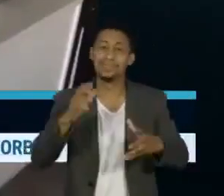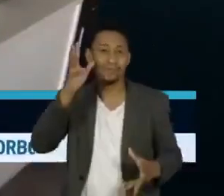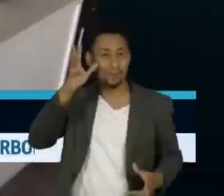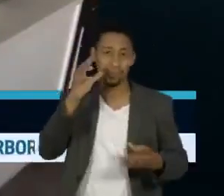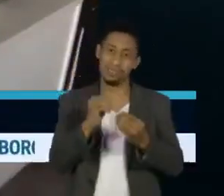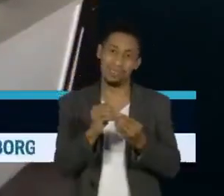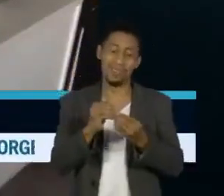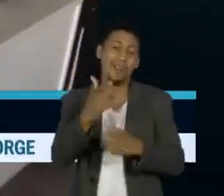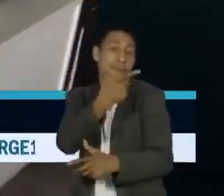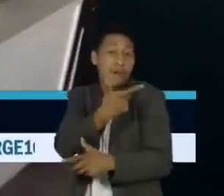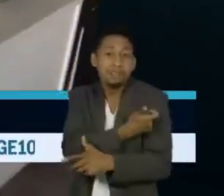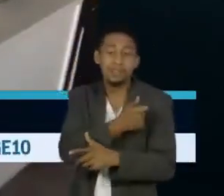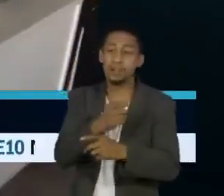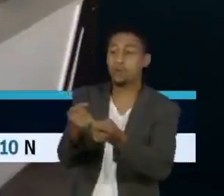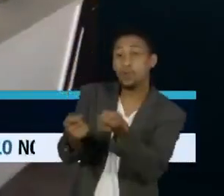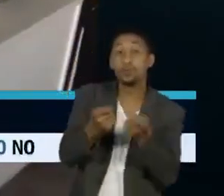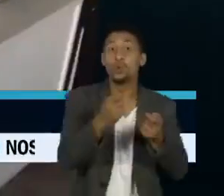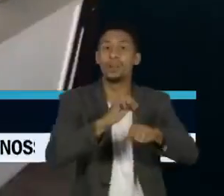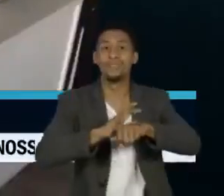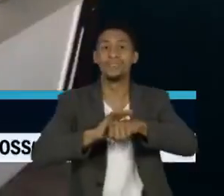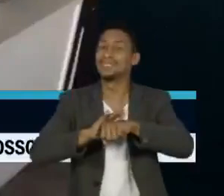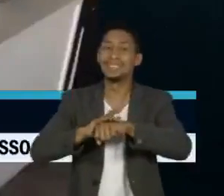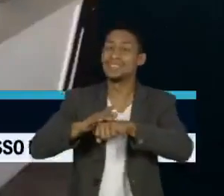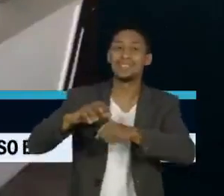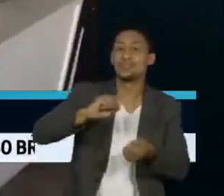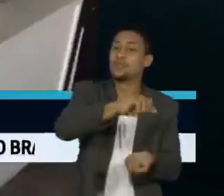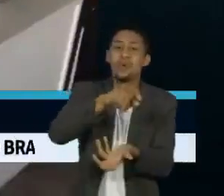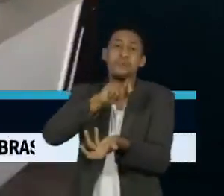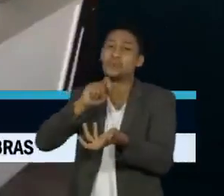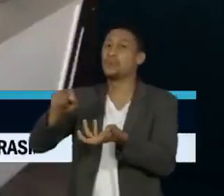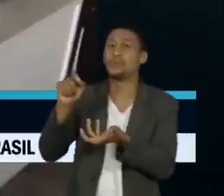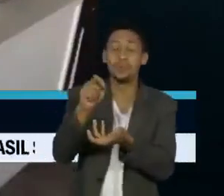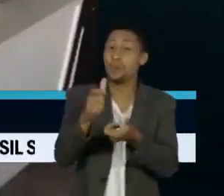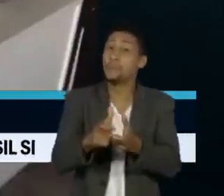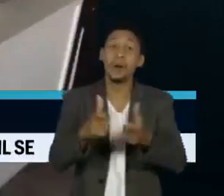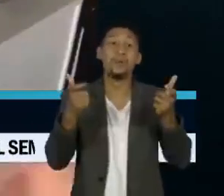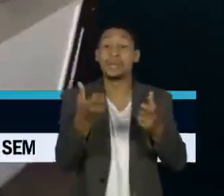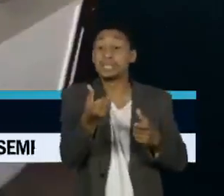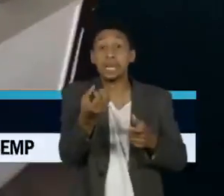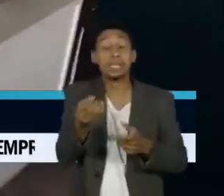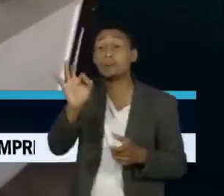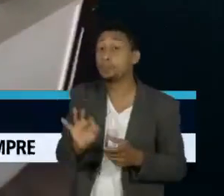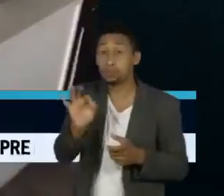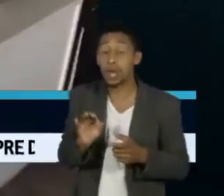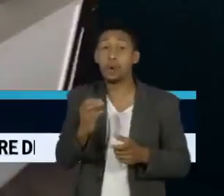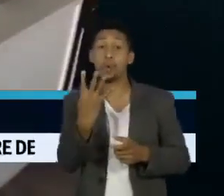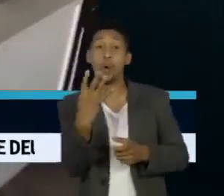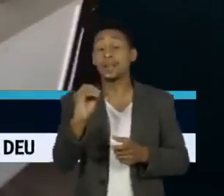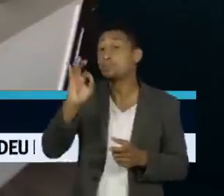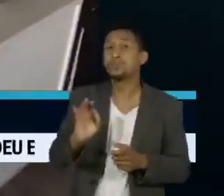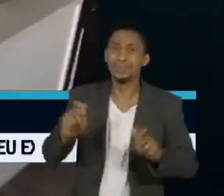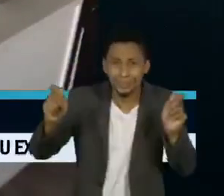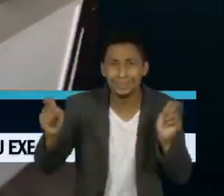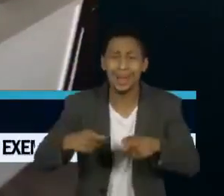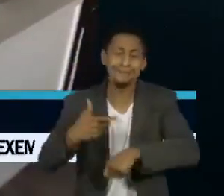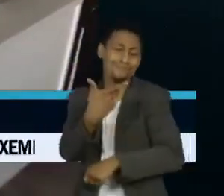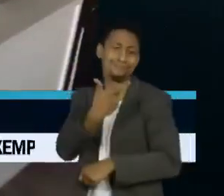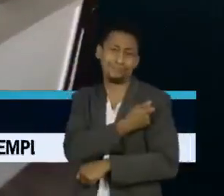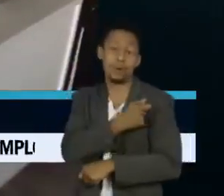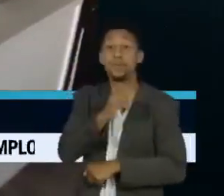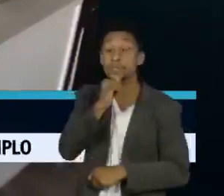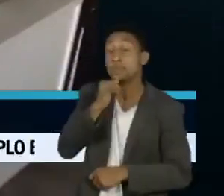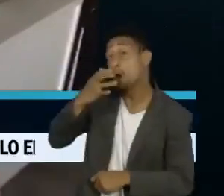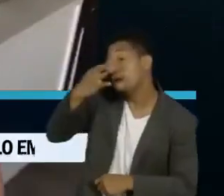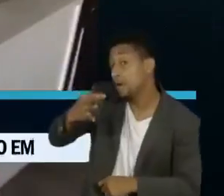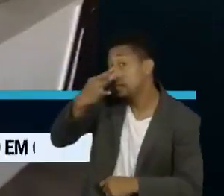no mundo inteiro têm eficácia semelhante, na faixa dos 60%, às vezes até 40%. A vacina da gripe, que é